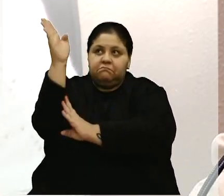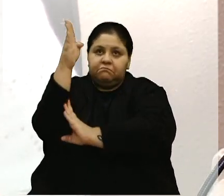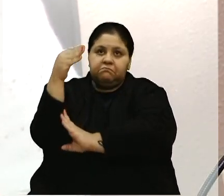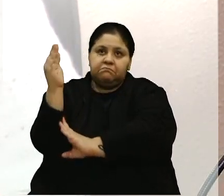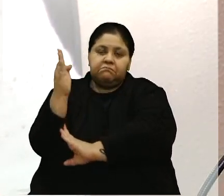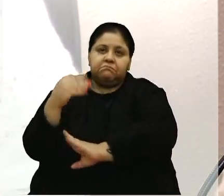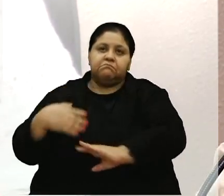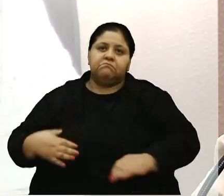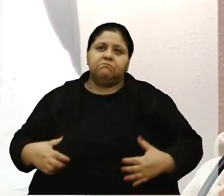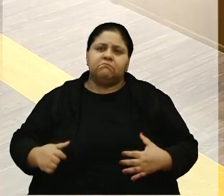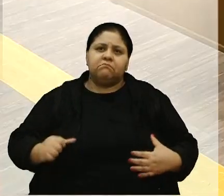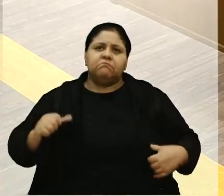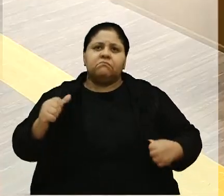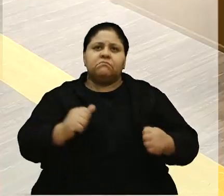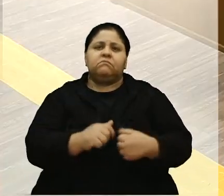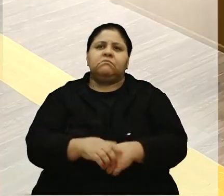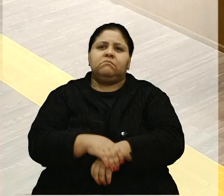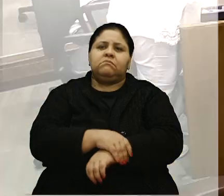brasileiro.